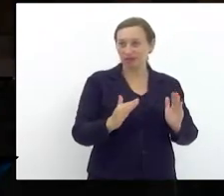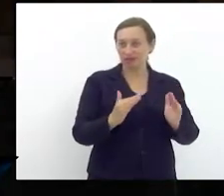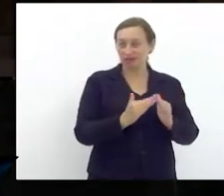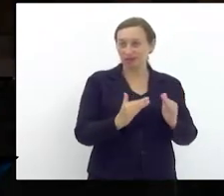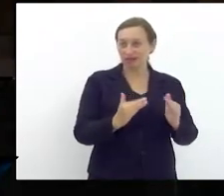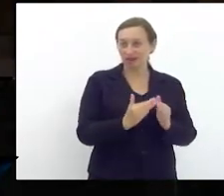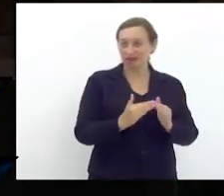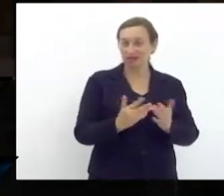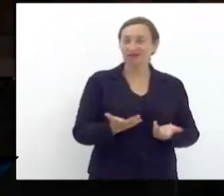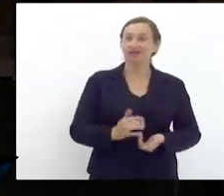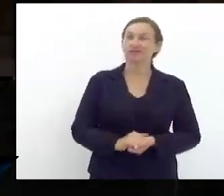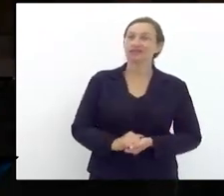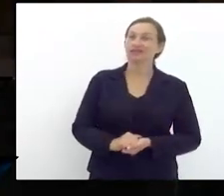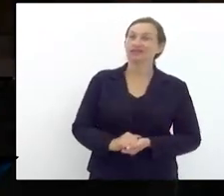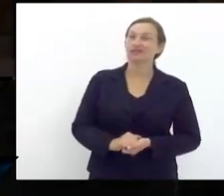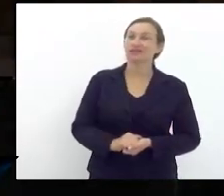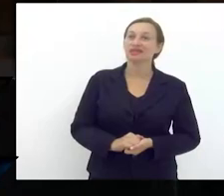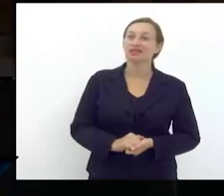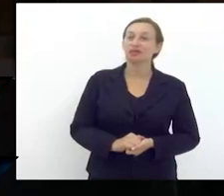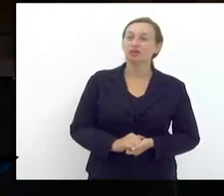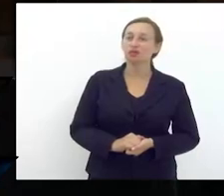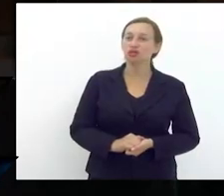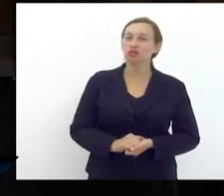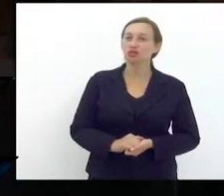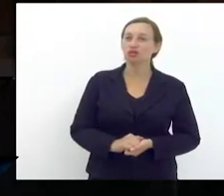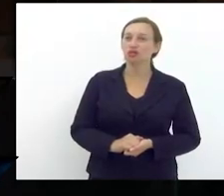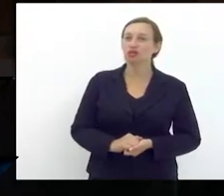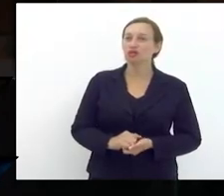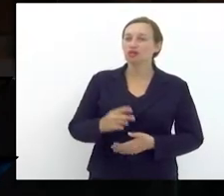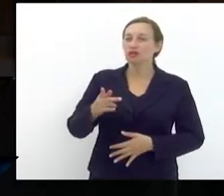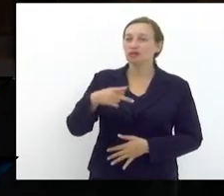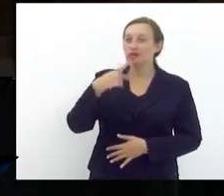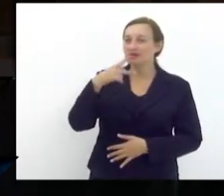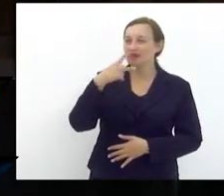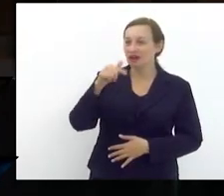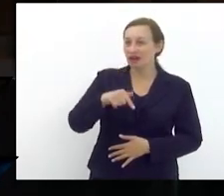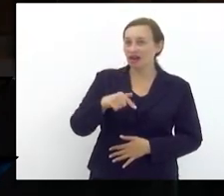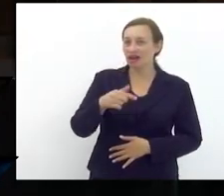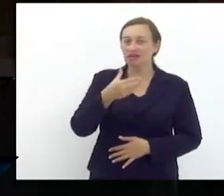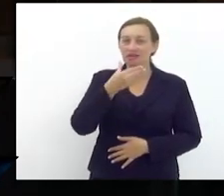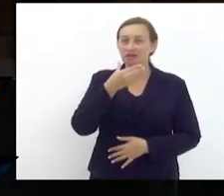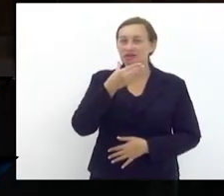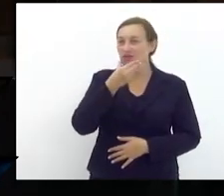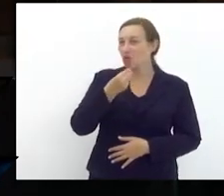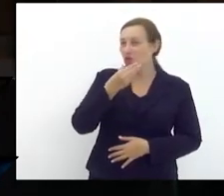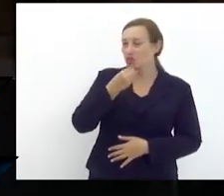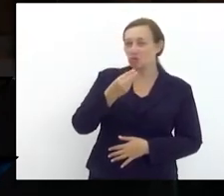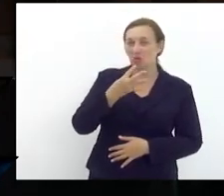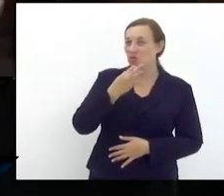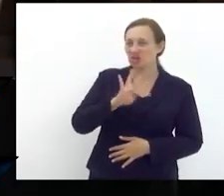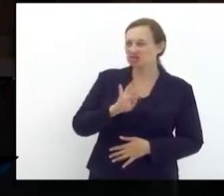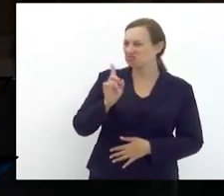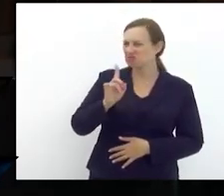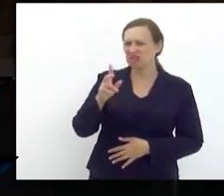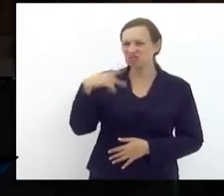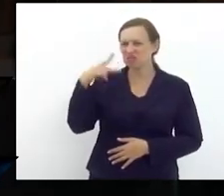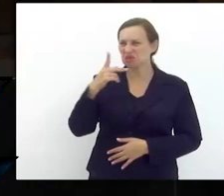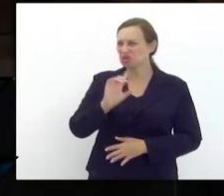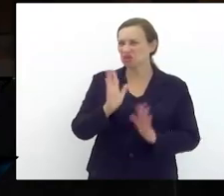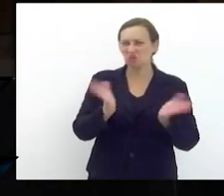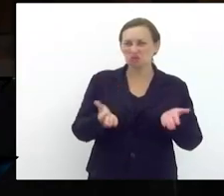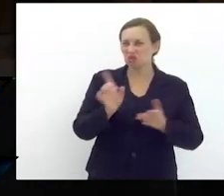estou aqui para falar desse desse cara que eu conheço não tô aqui para falar de política hoje